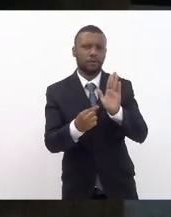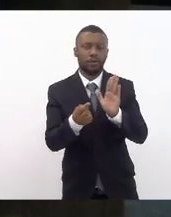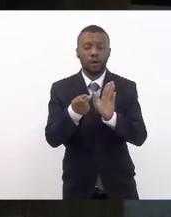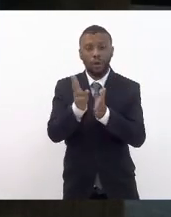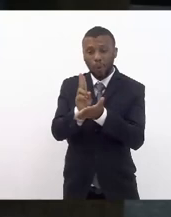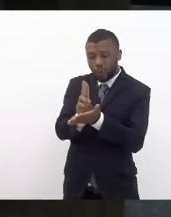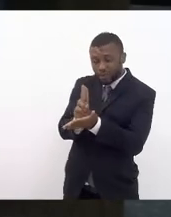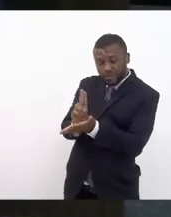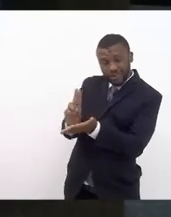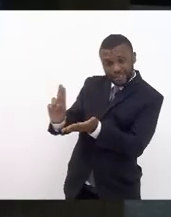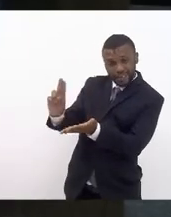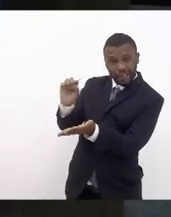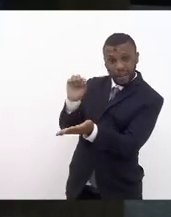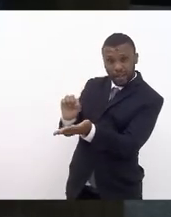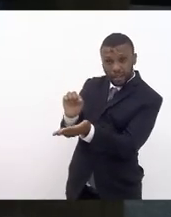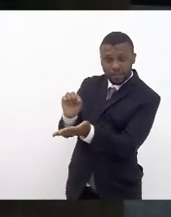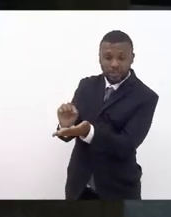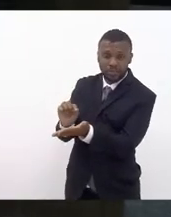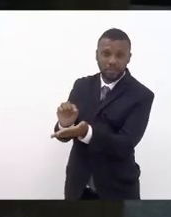Universidade